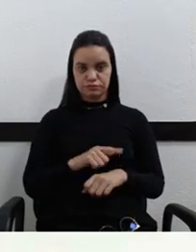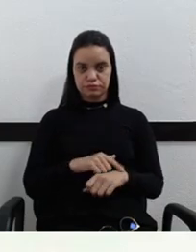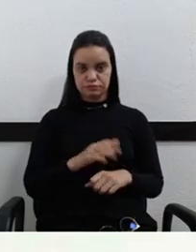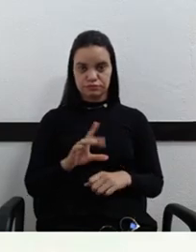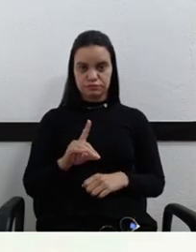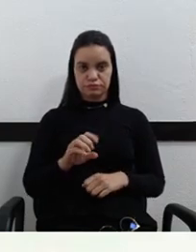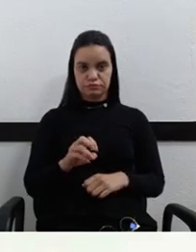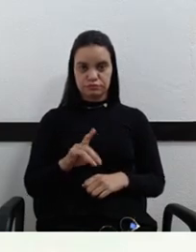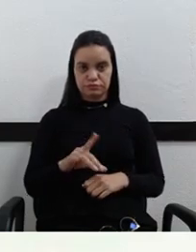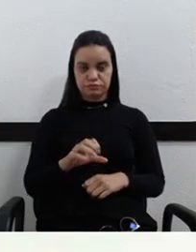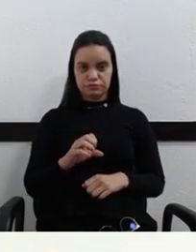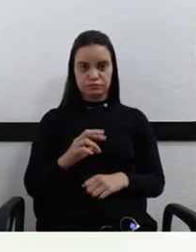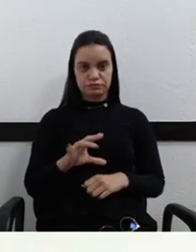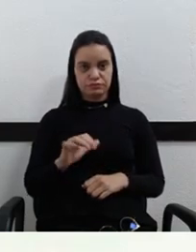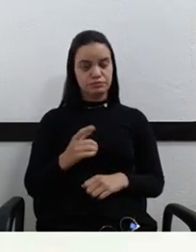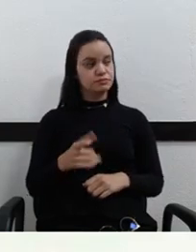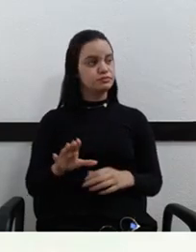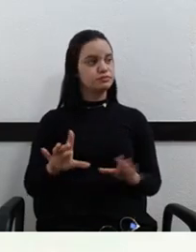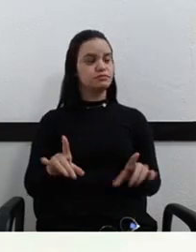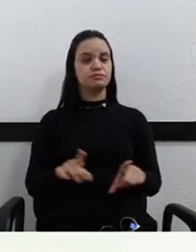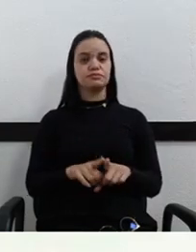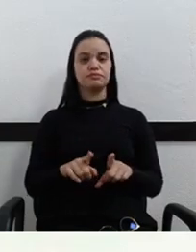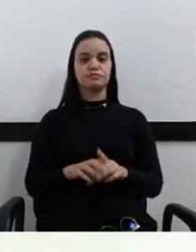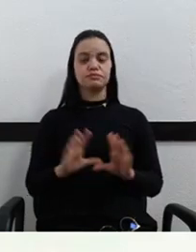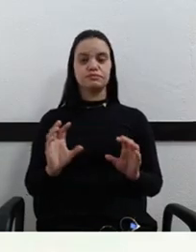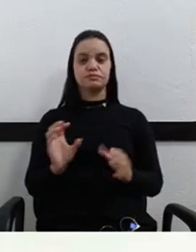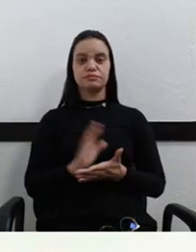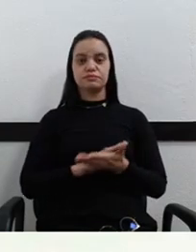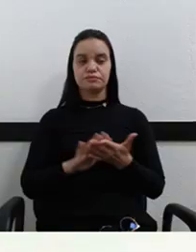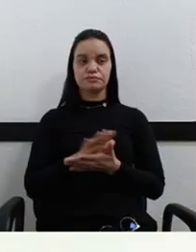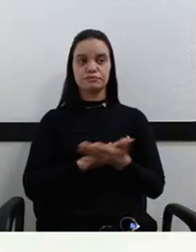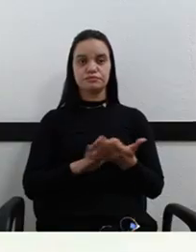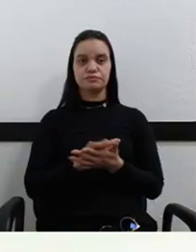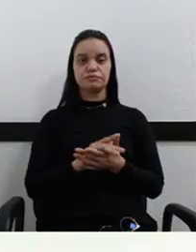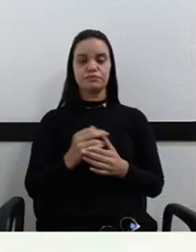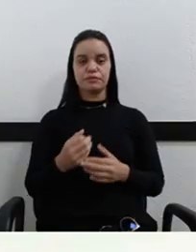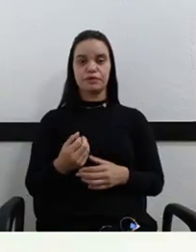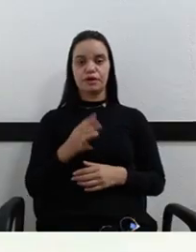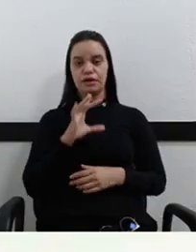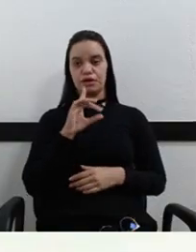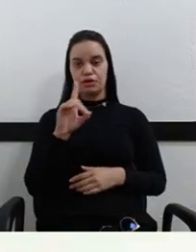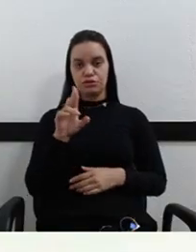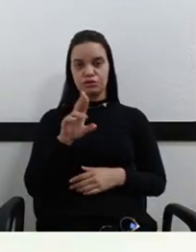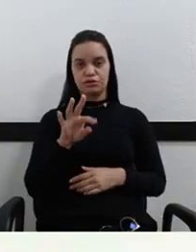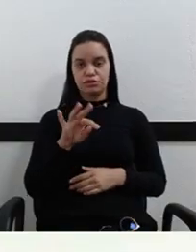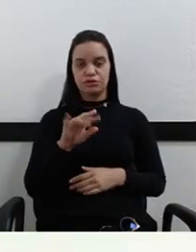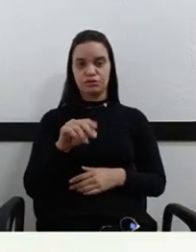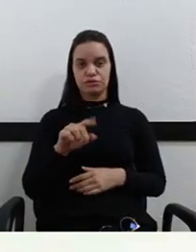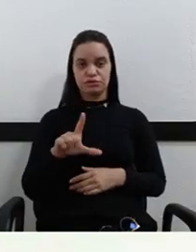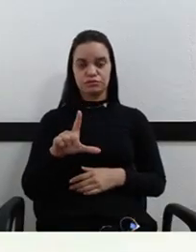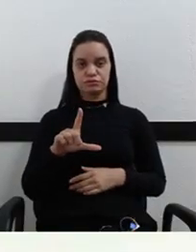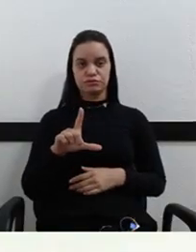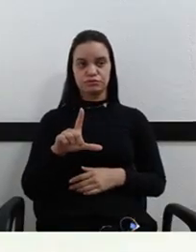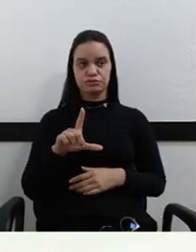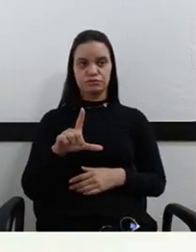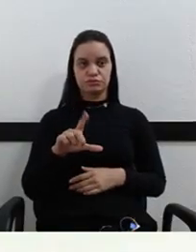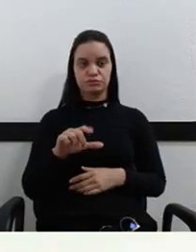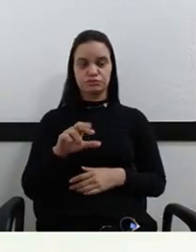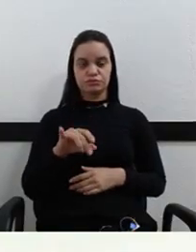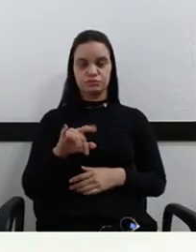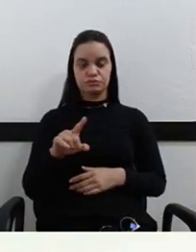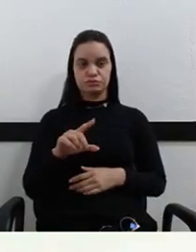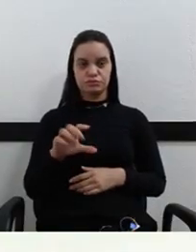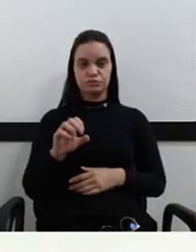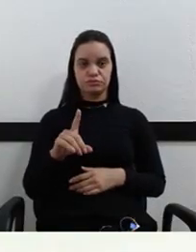deliberações, que a gente já tem vigentes hoje, e sem também essa vinculação aos dias úteis, porque, como mencionou o conselheiro Luiz Eduardo, essa